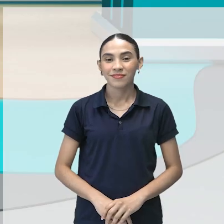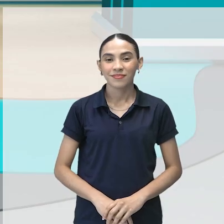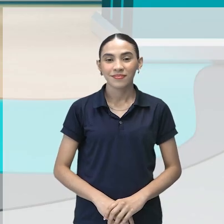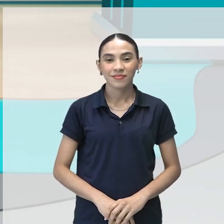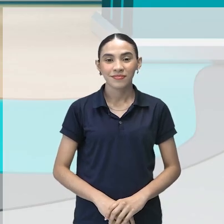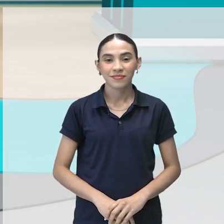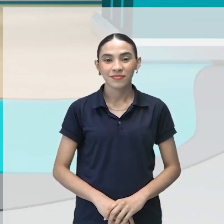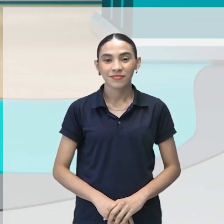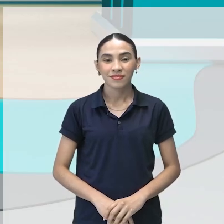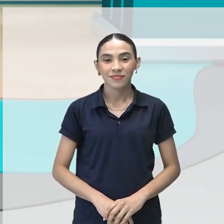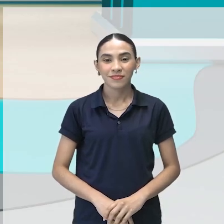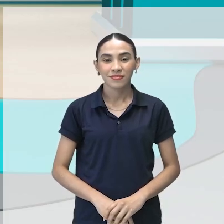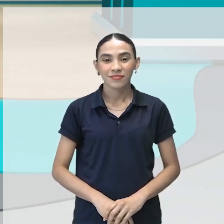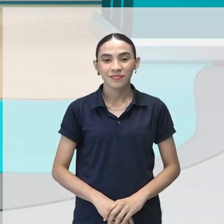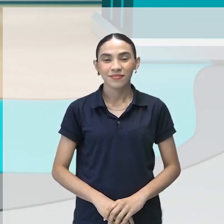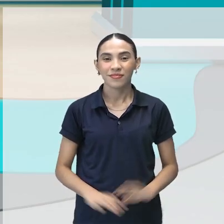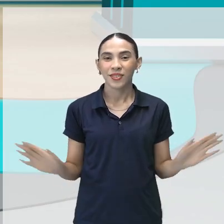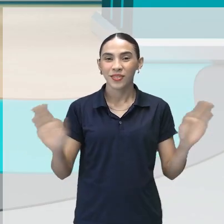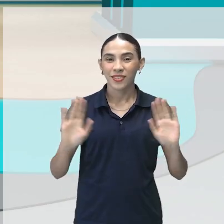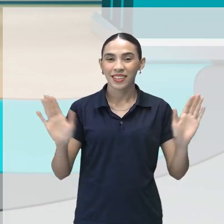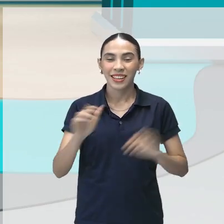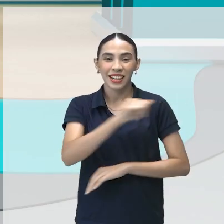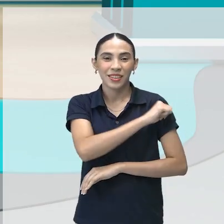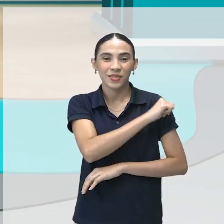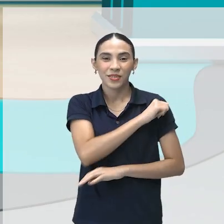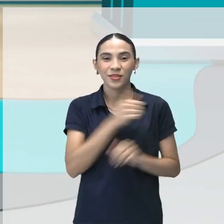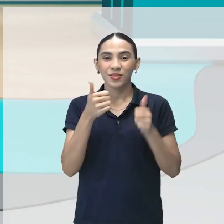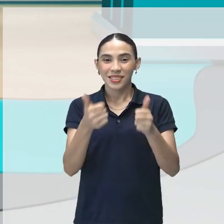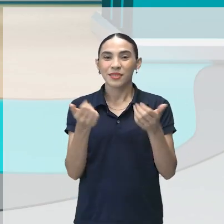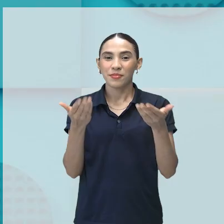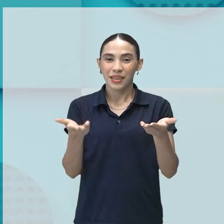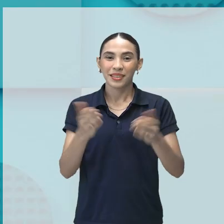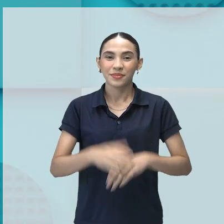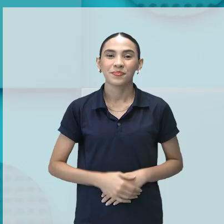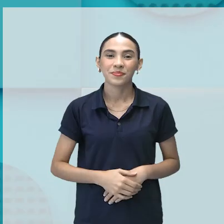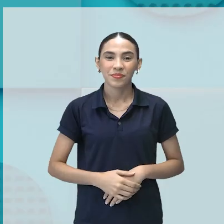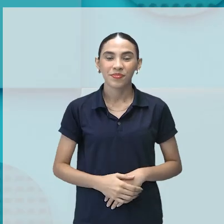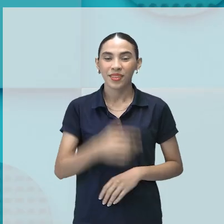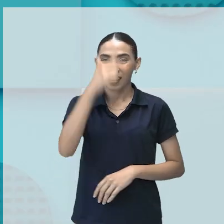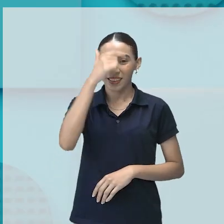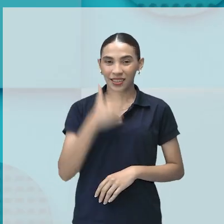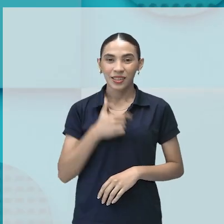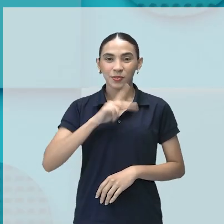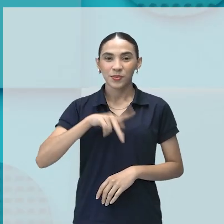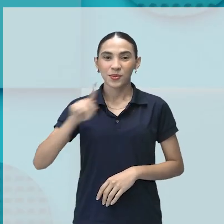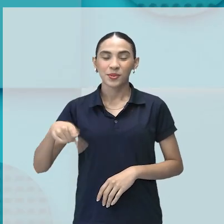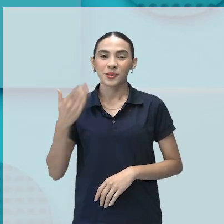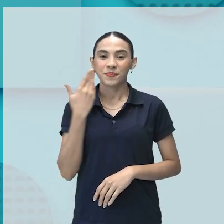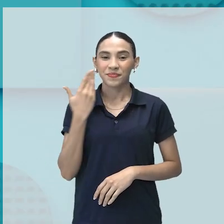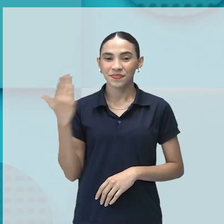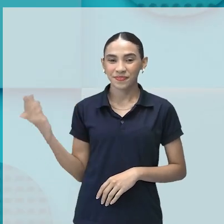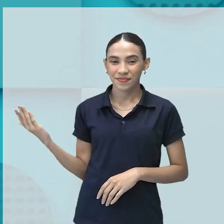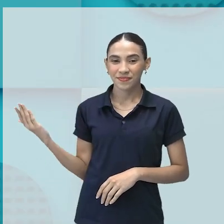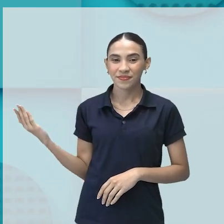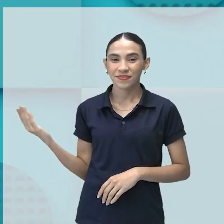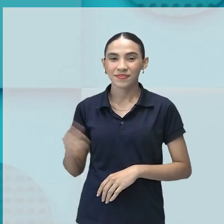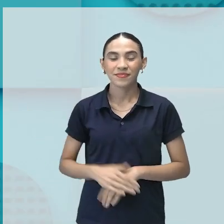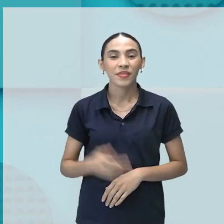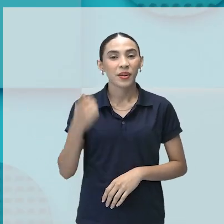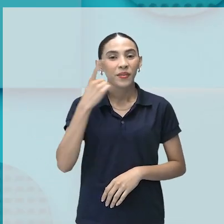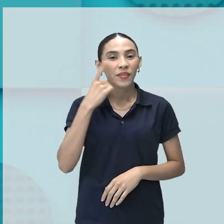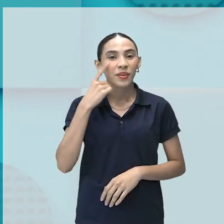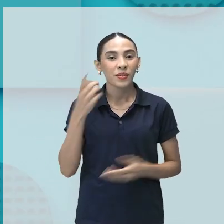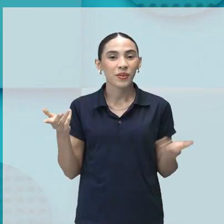Hi there, how are ya? Oi, pessoal, como vocês estão? Eu sou a professora Cristiane Mourão.